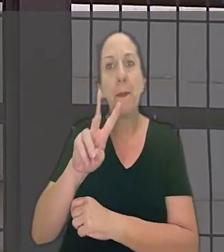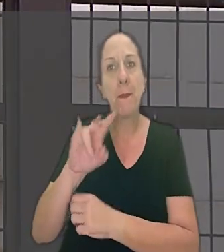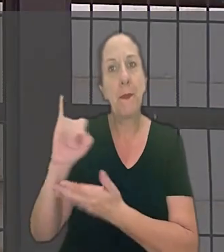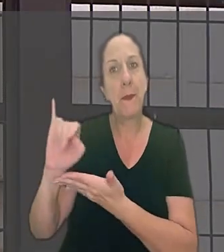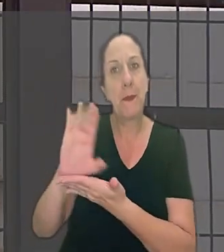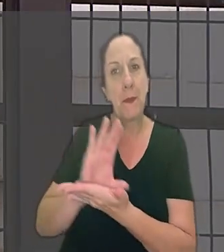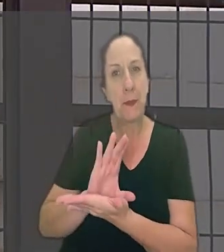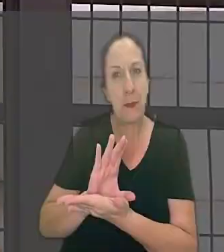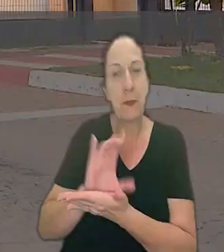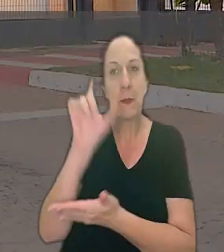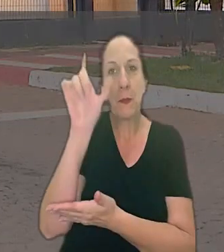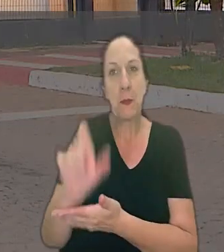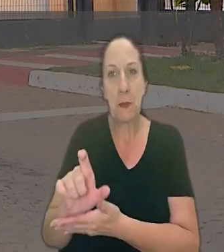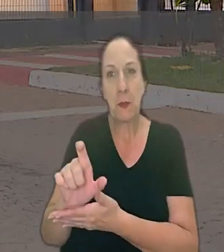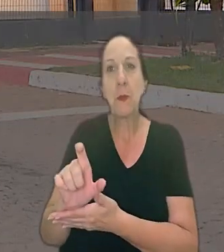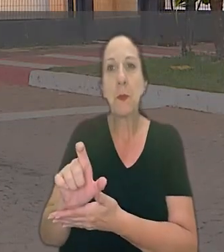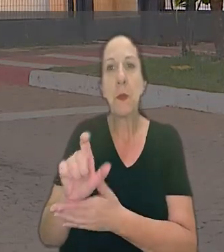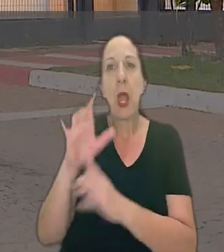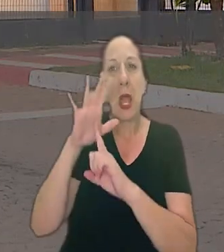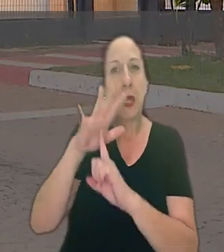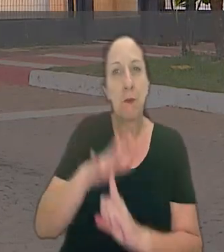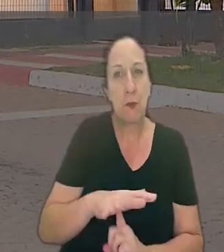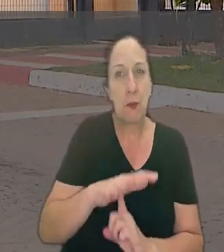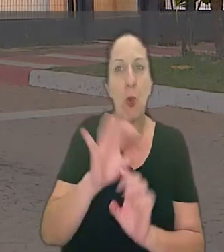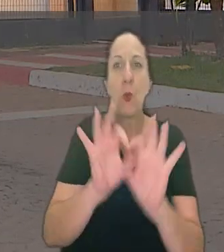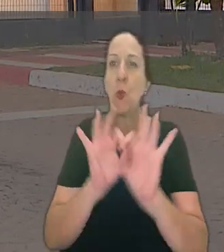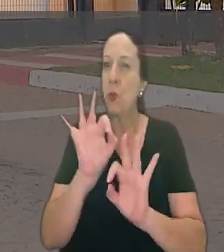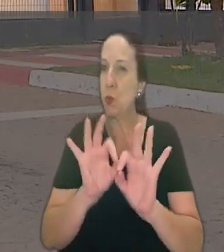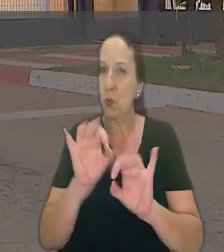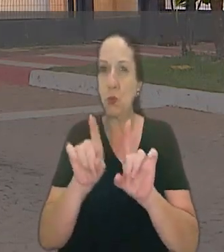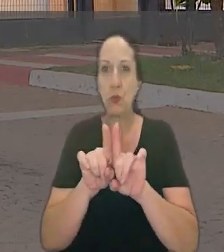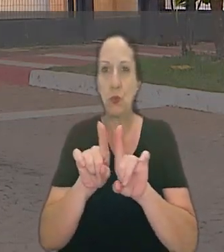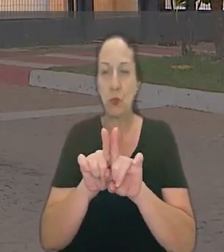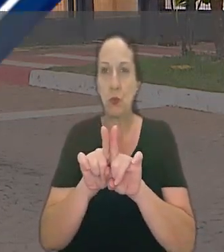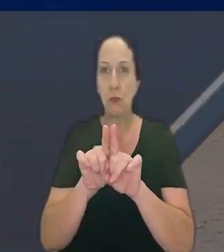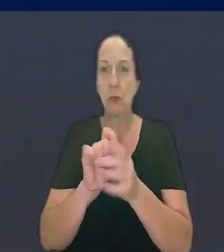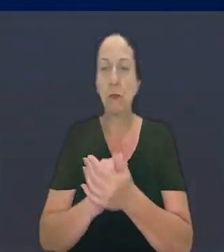Ambev é condenada a indenizar vendedor por assédio moral organizacional.